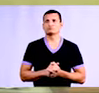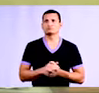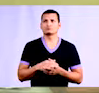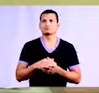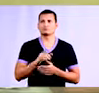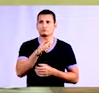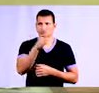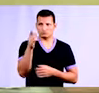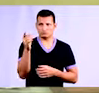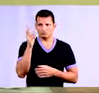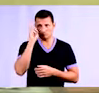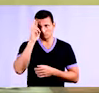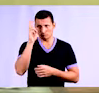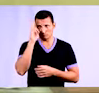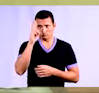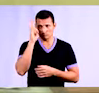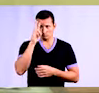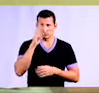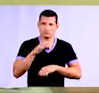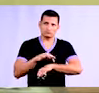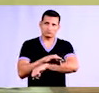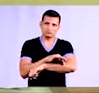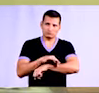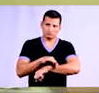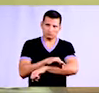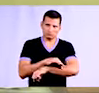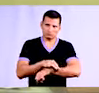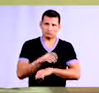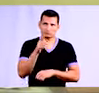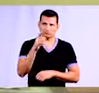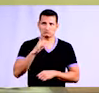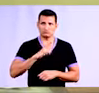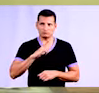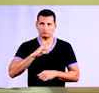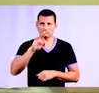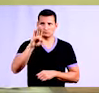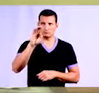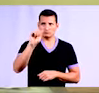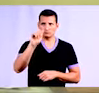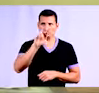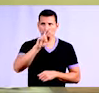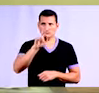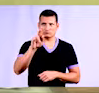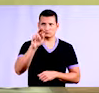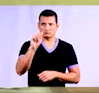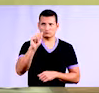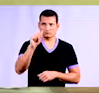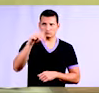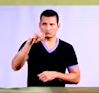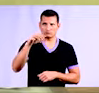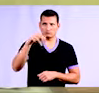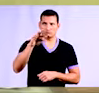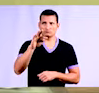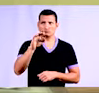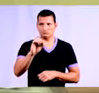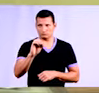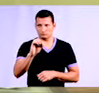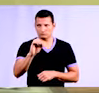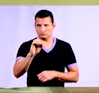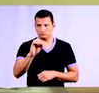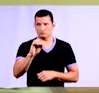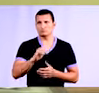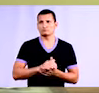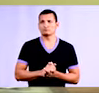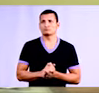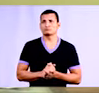de, voltando ao que você falou em arquitetura, você tem o barramento de endereço, lembra disso? E o barramento de dados. A